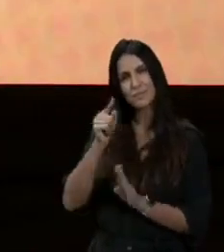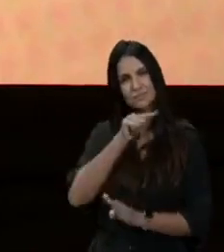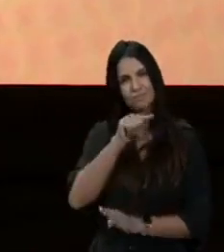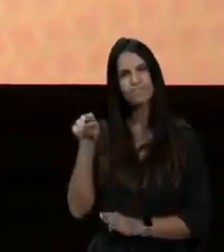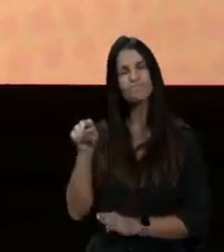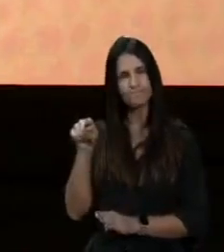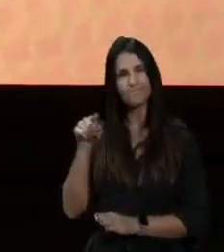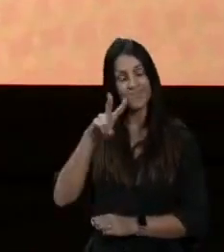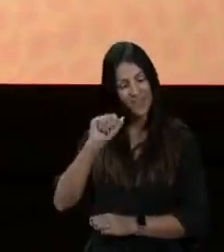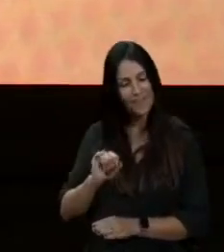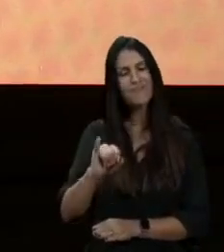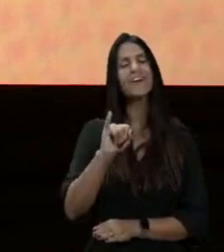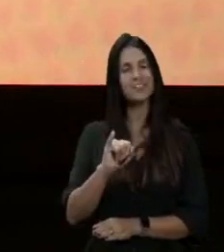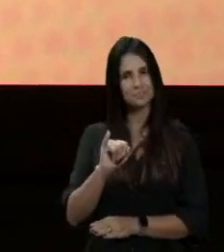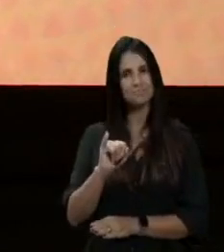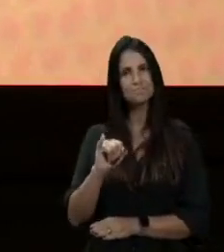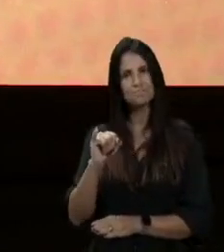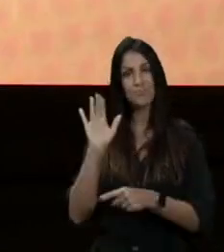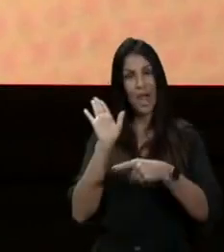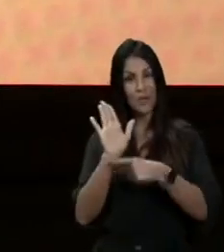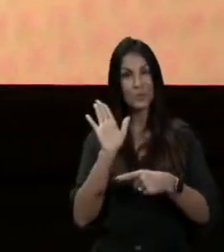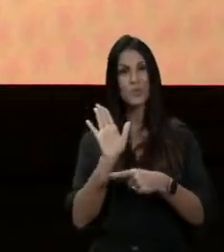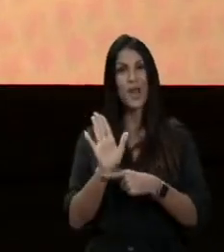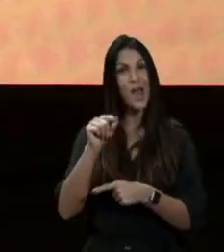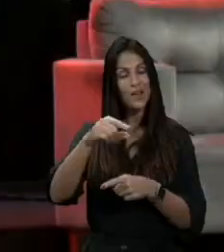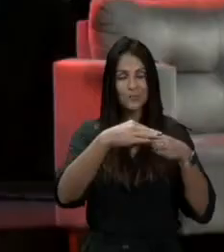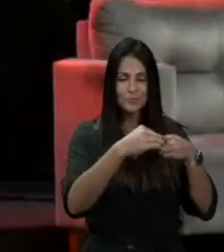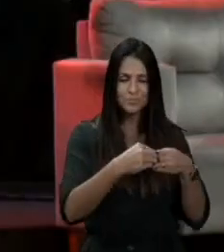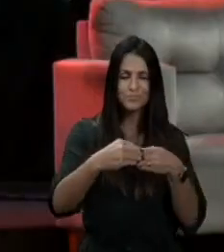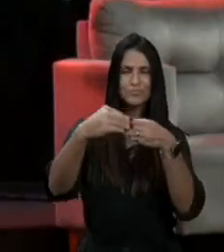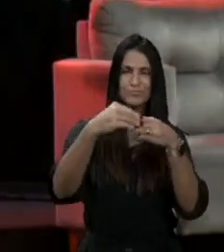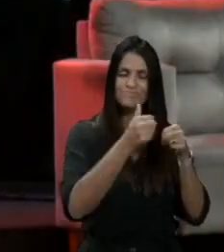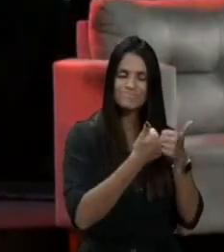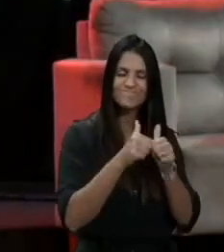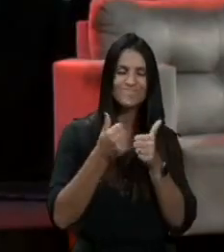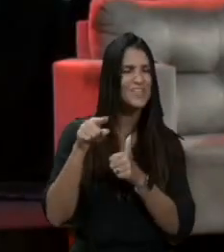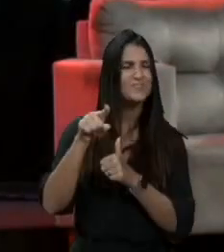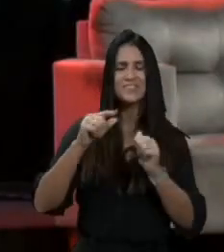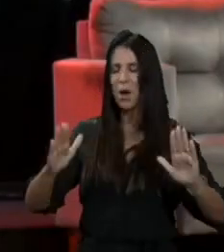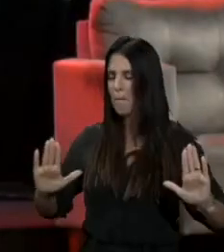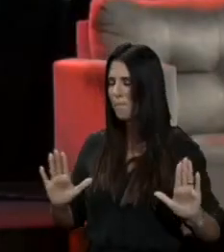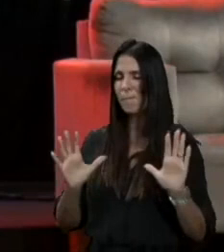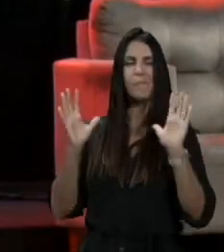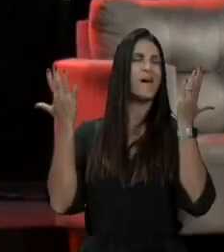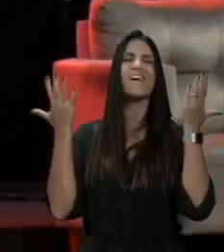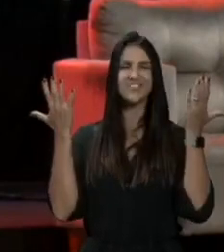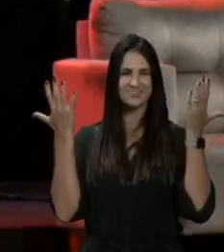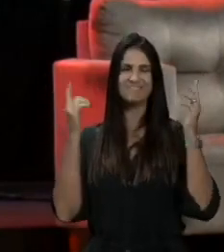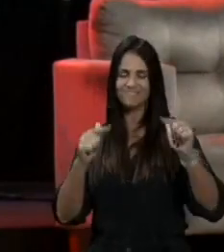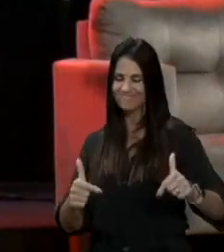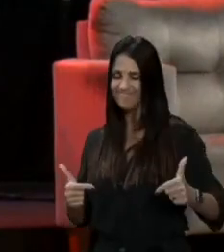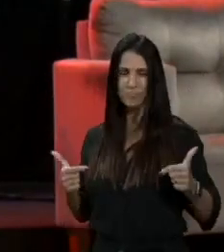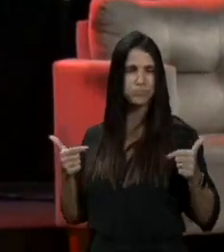o que Deus é conduzir a e vocês vão arrebentar Oi e o